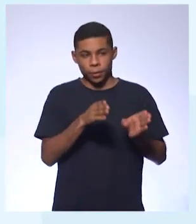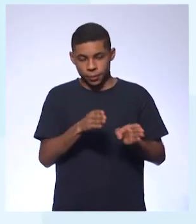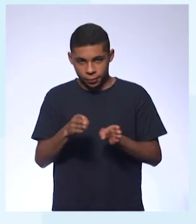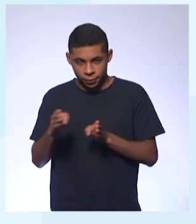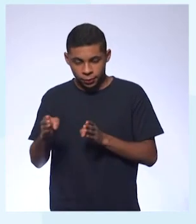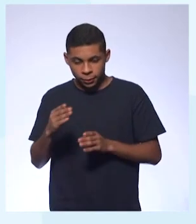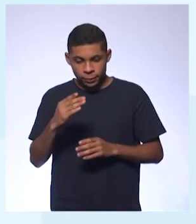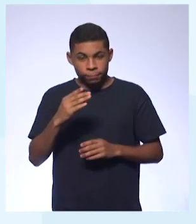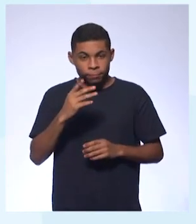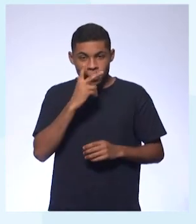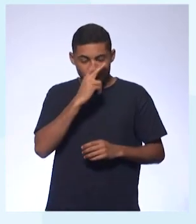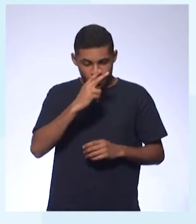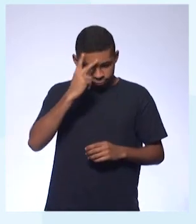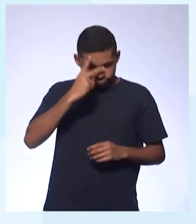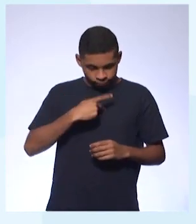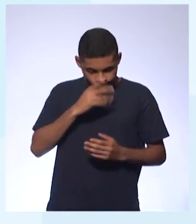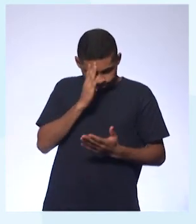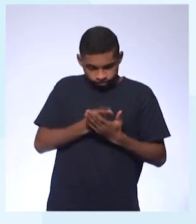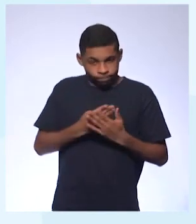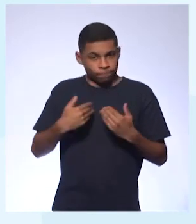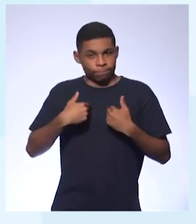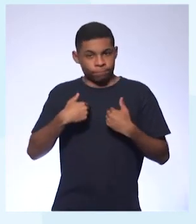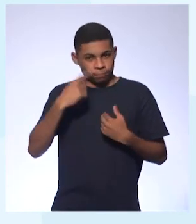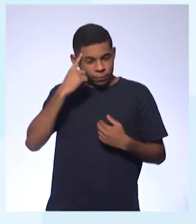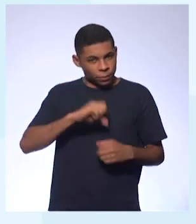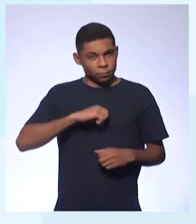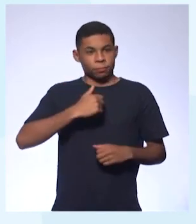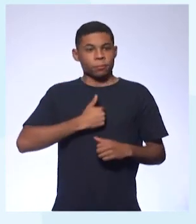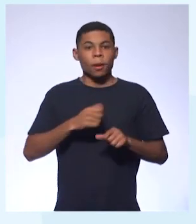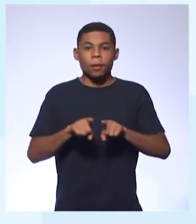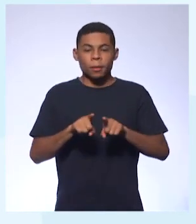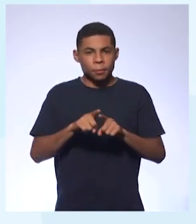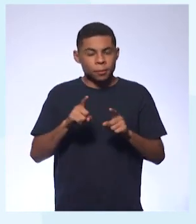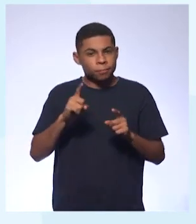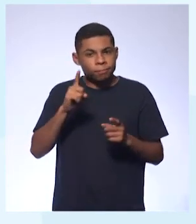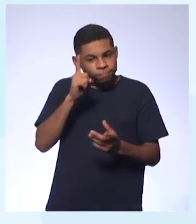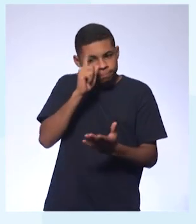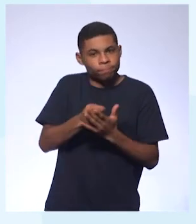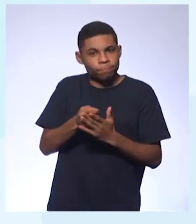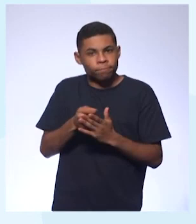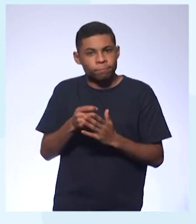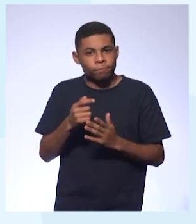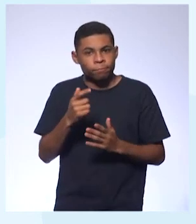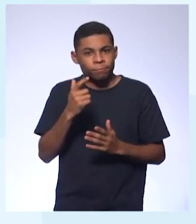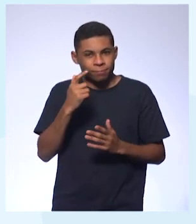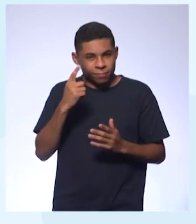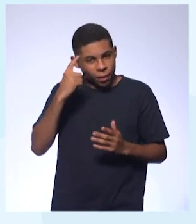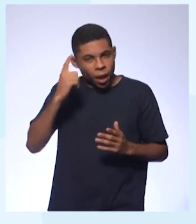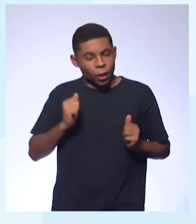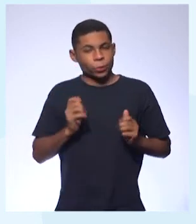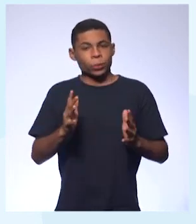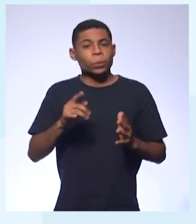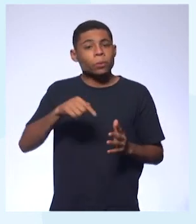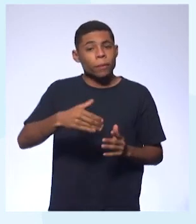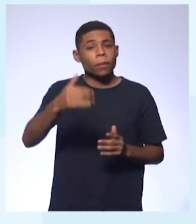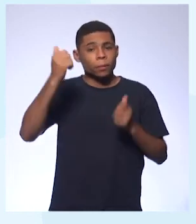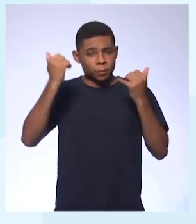organização, autoconfiança e determinação. As páginas que nós abordaremos nessa